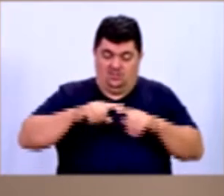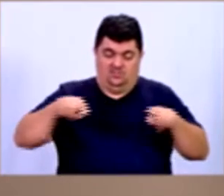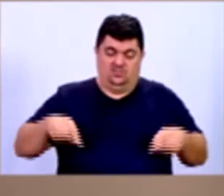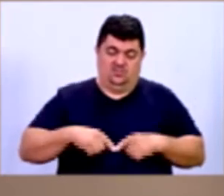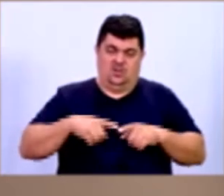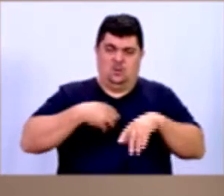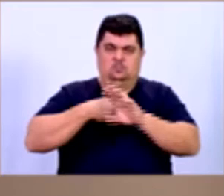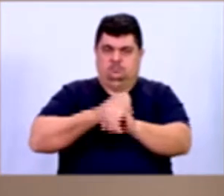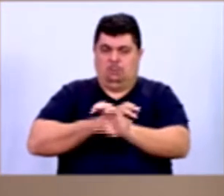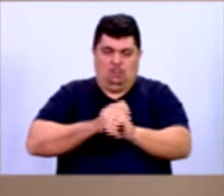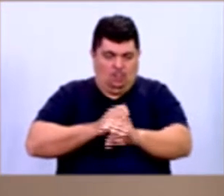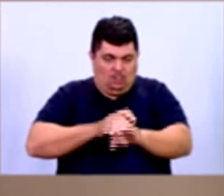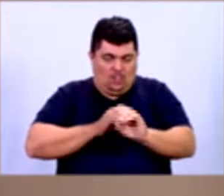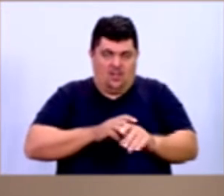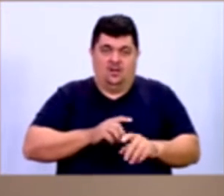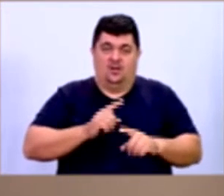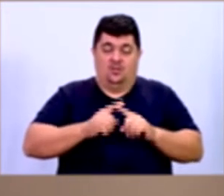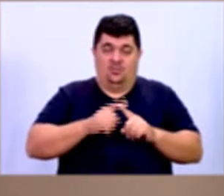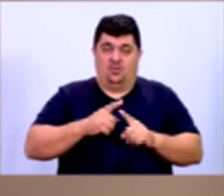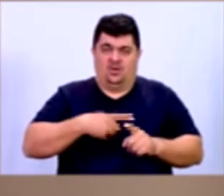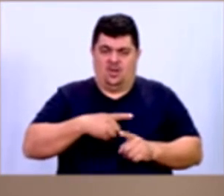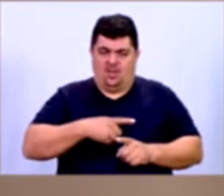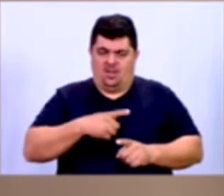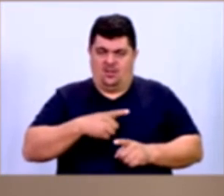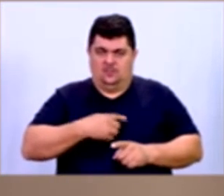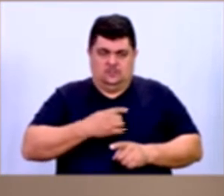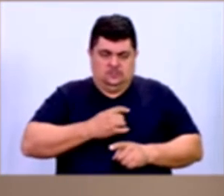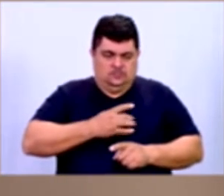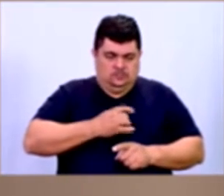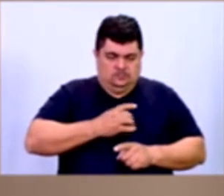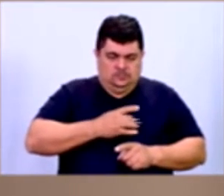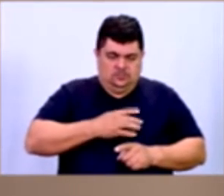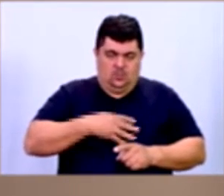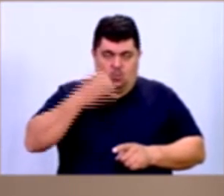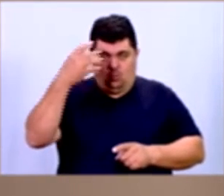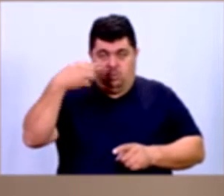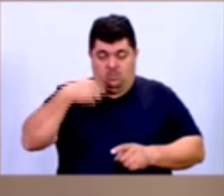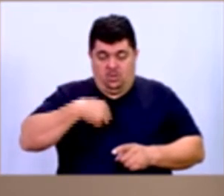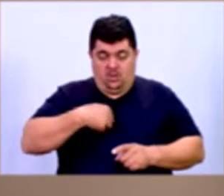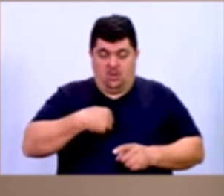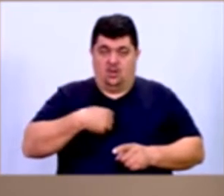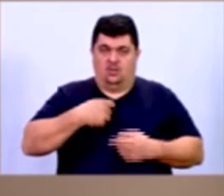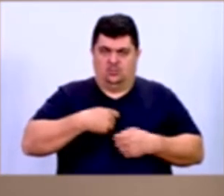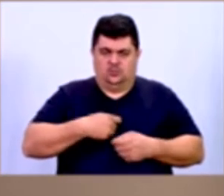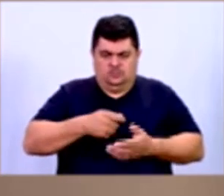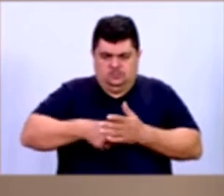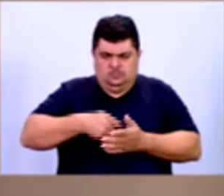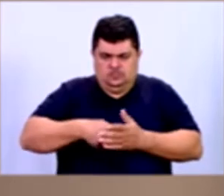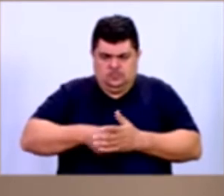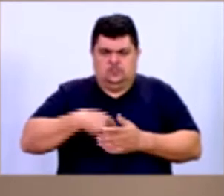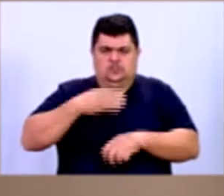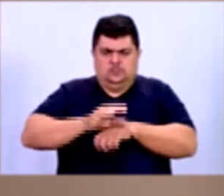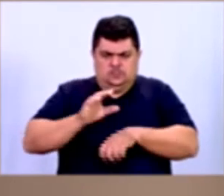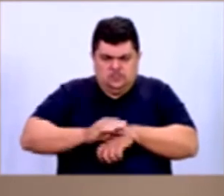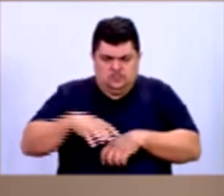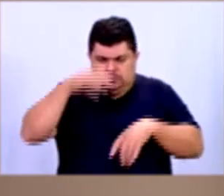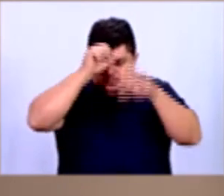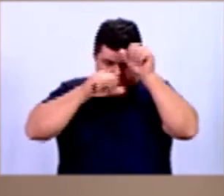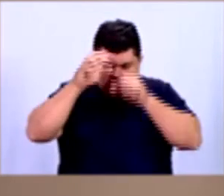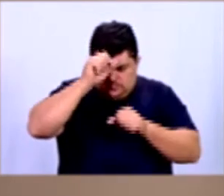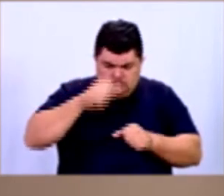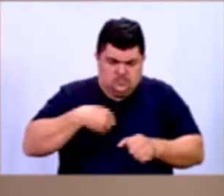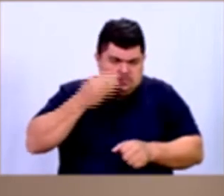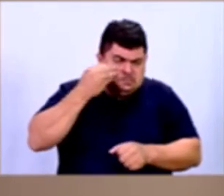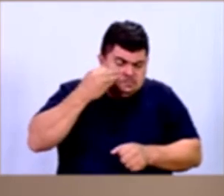Essas limitações que nós temos, elas são temporárias se a gente investir na nossa capacitação, na nossa forma de pensar e na nossa forma de planejar a